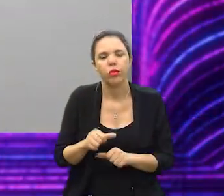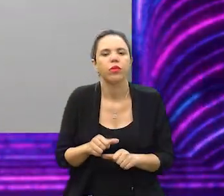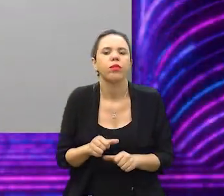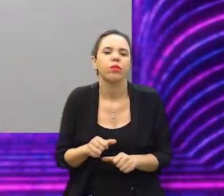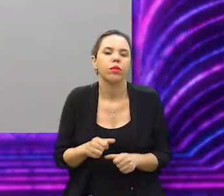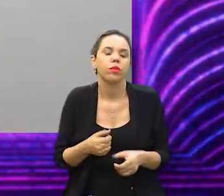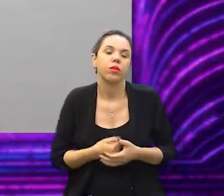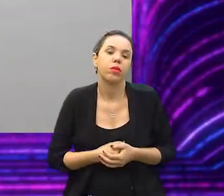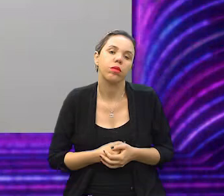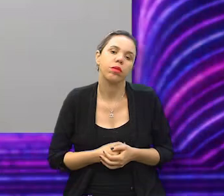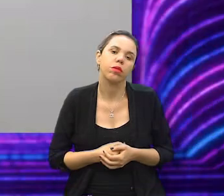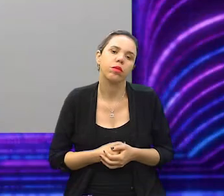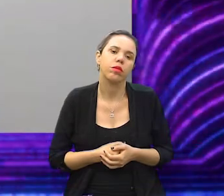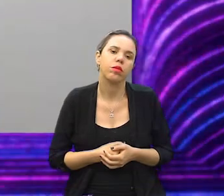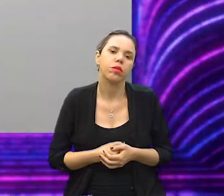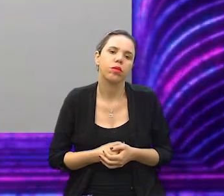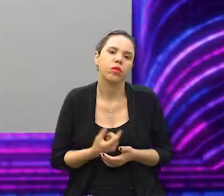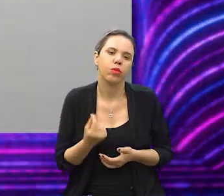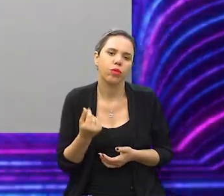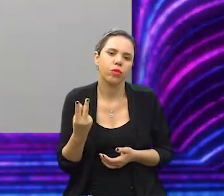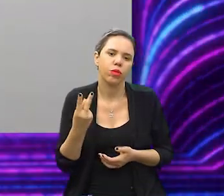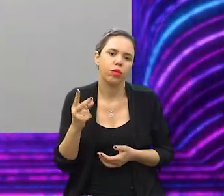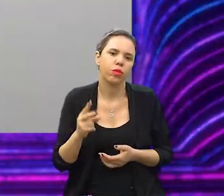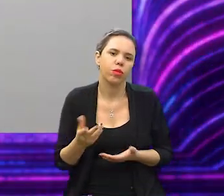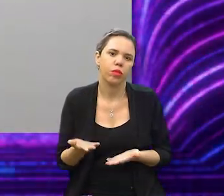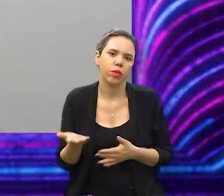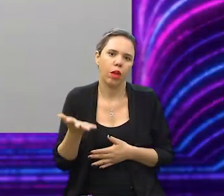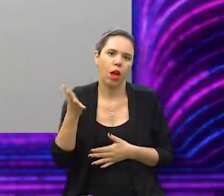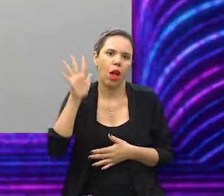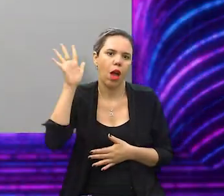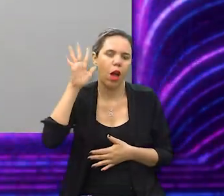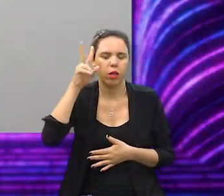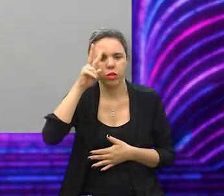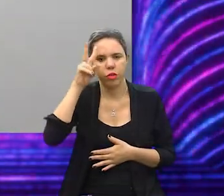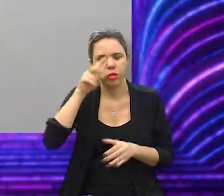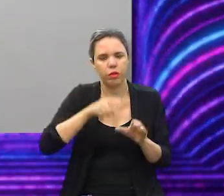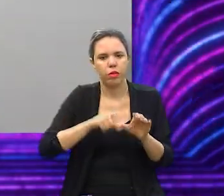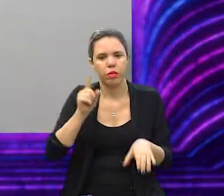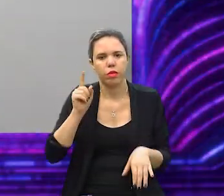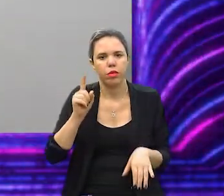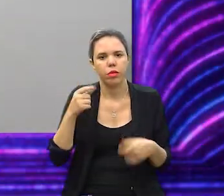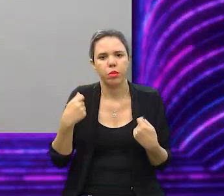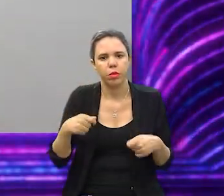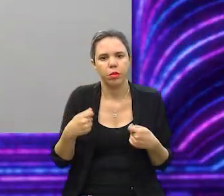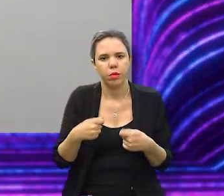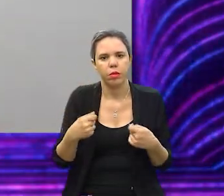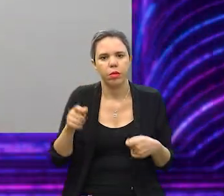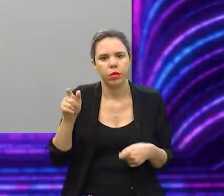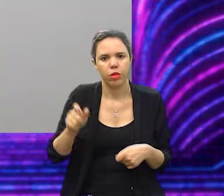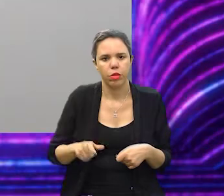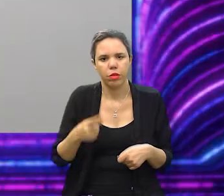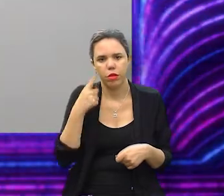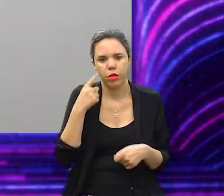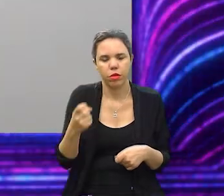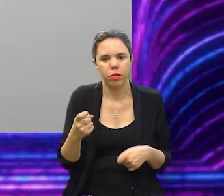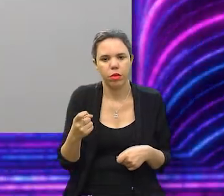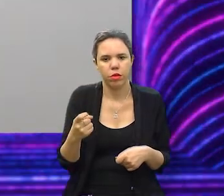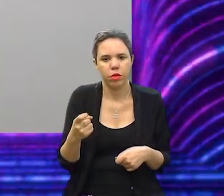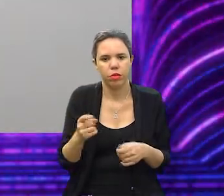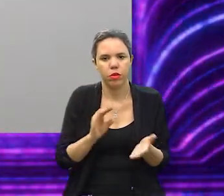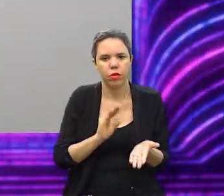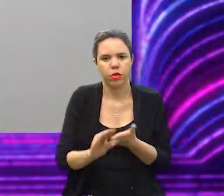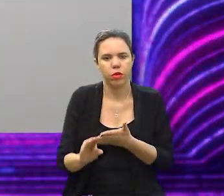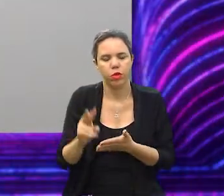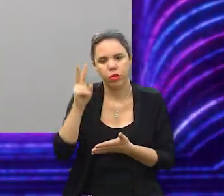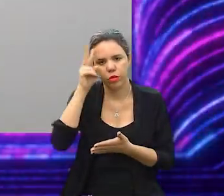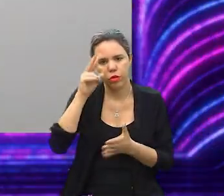etc. Mas o custo disso é muito elevado para uma história independente, né? Precisaria de alguém interessado em investir. Essa